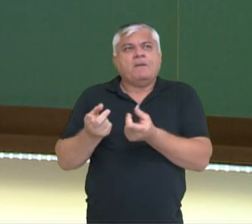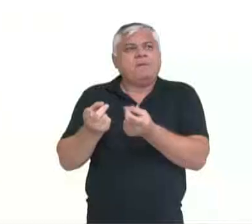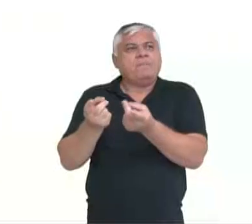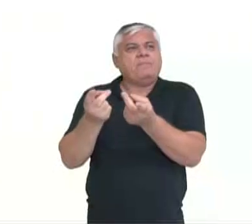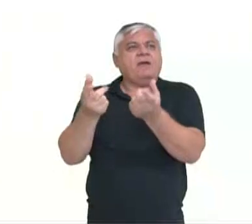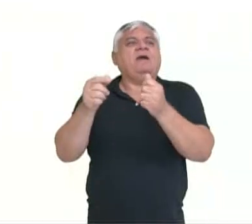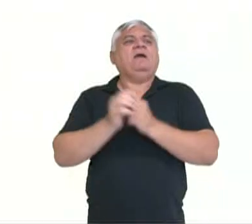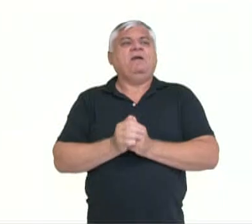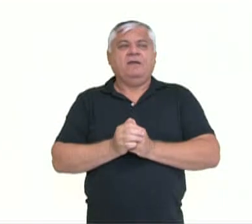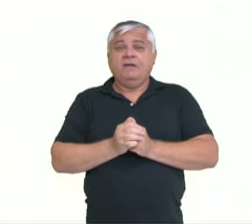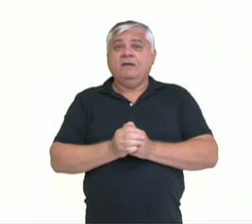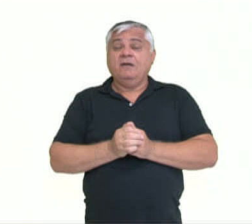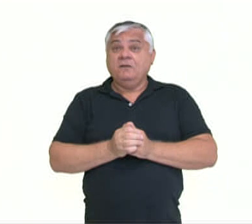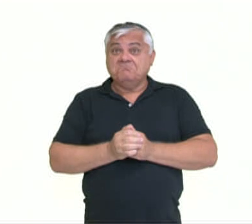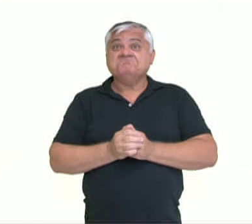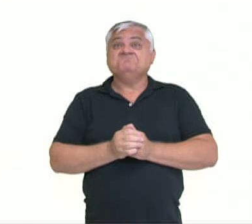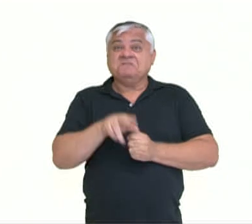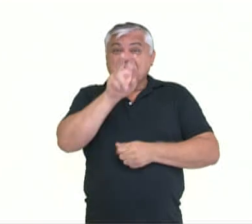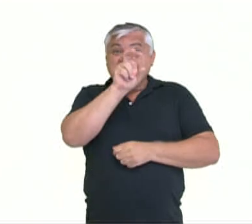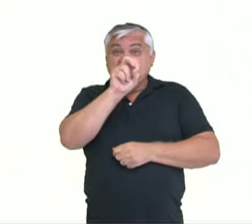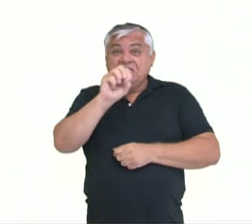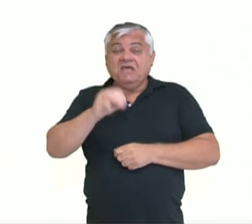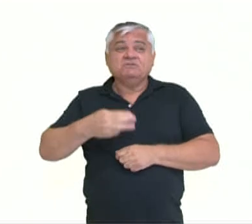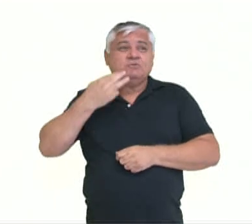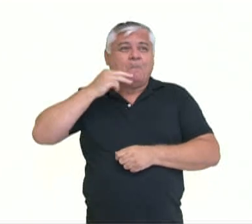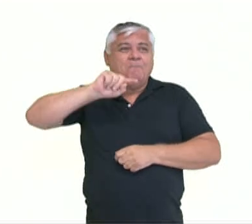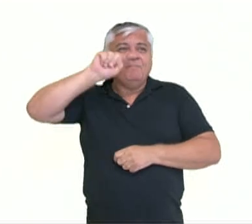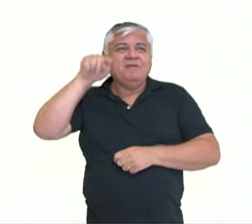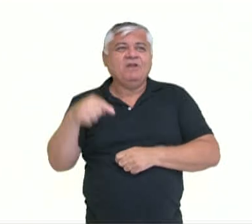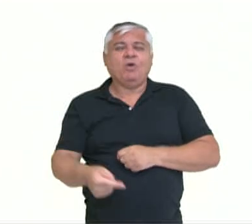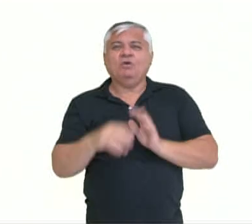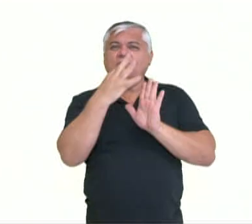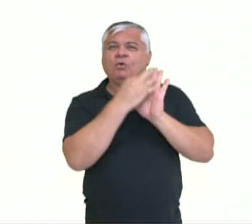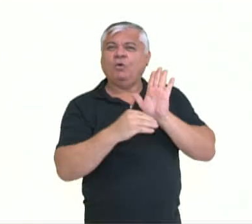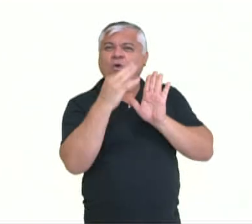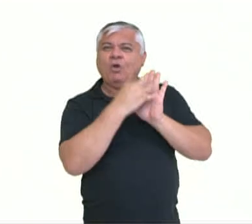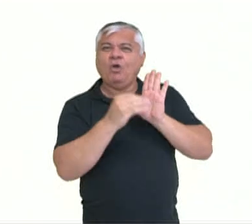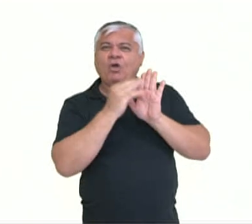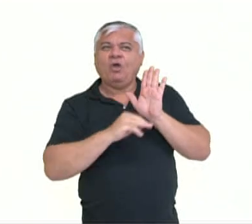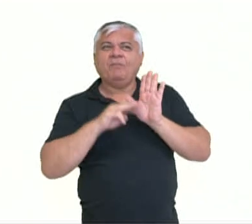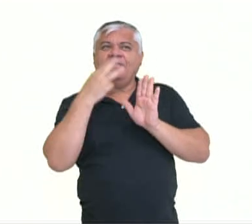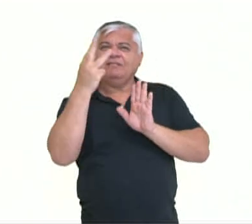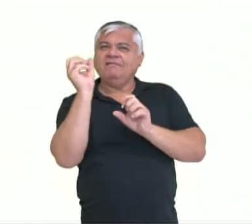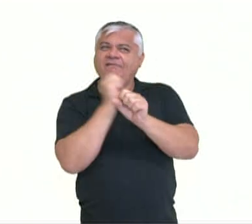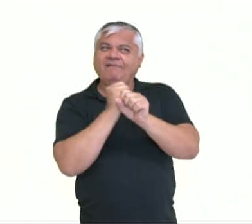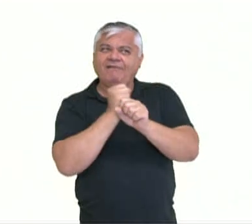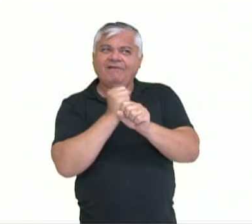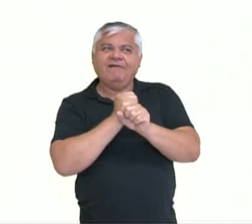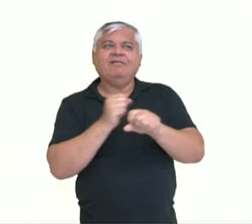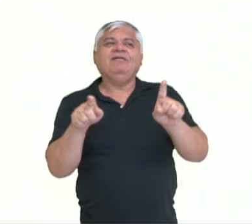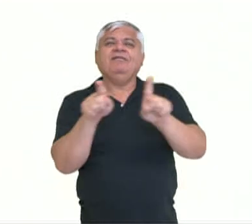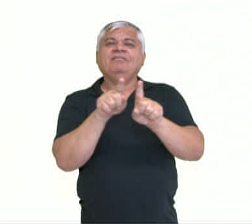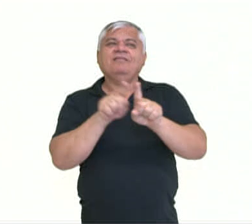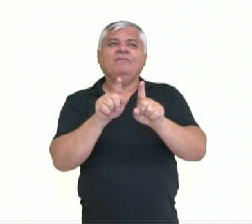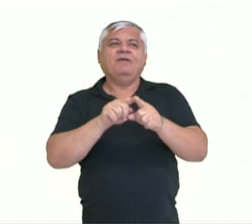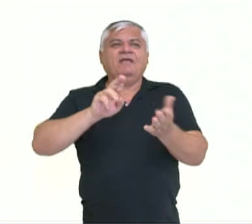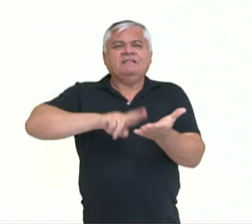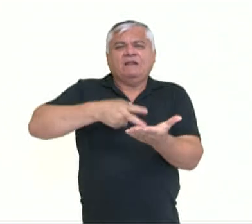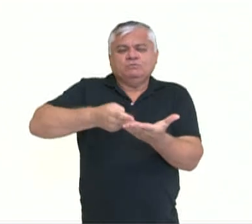Fue traducido a más de 24 idiomas y ganó Premio Nobel de Literatura